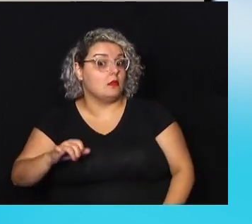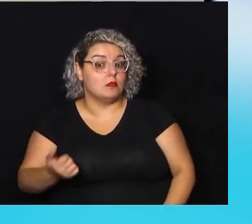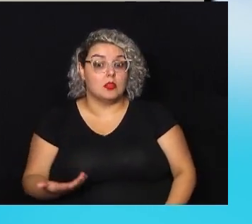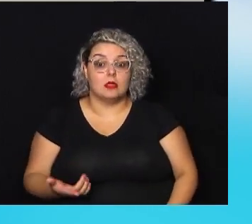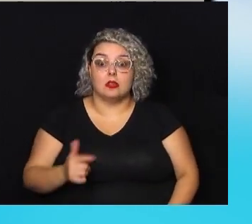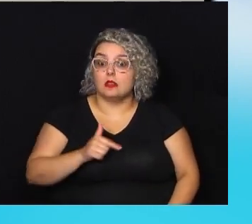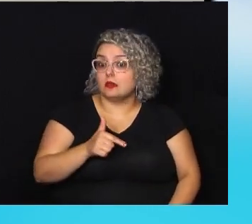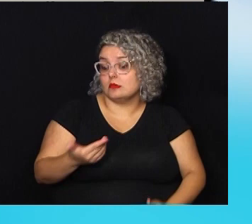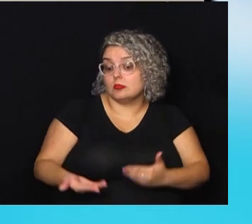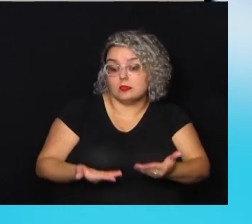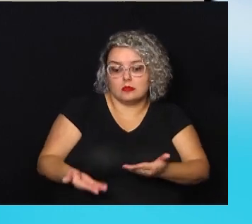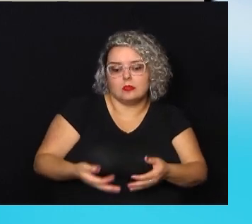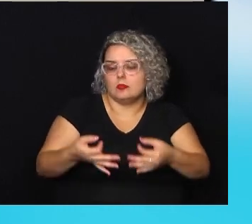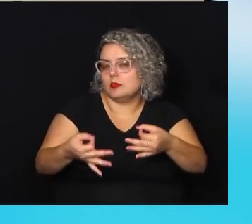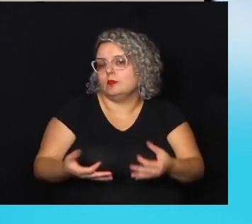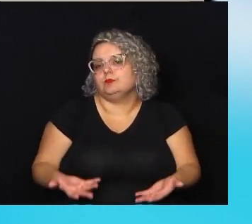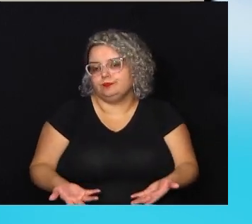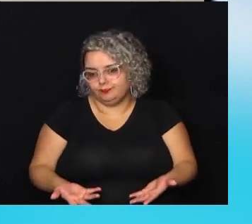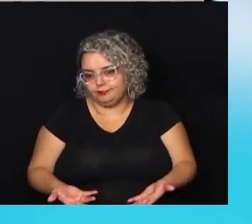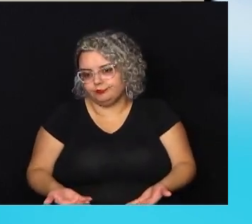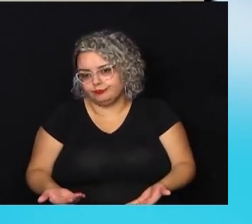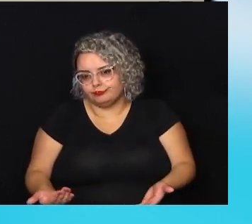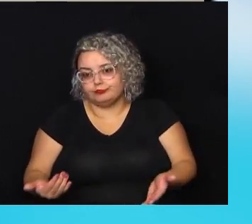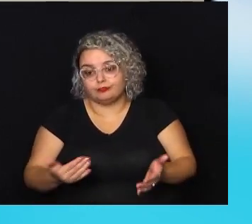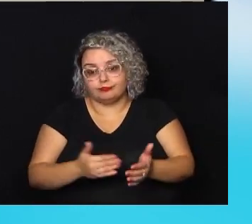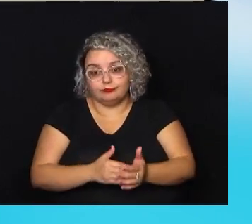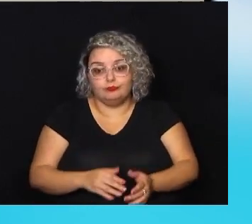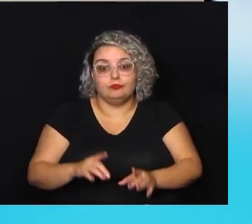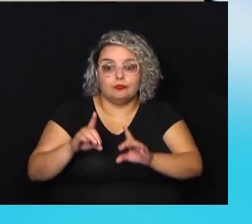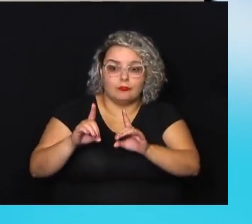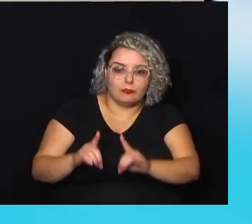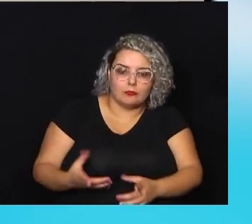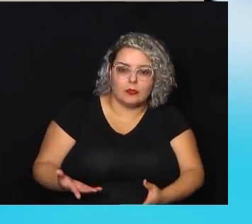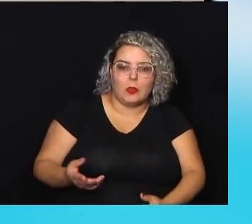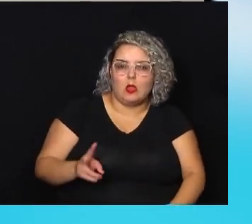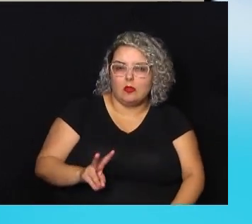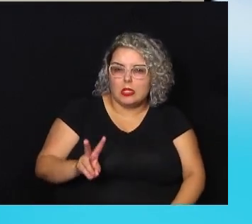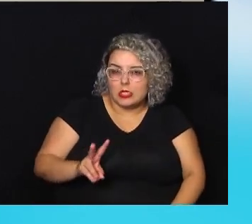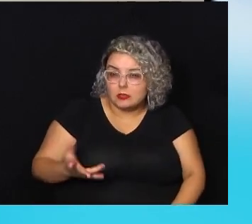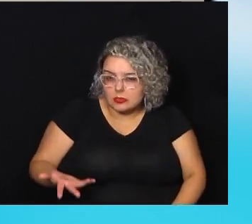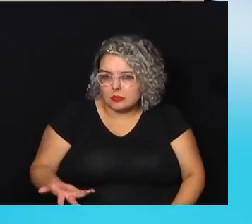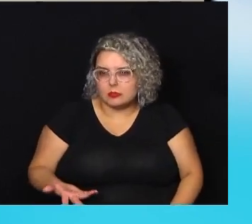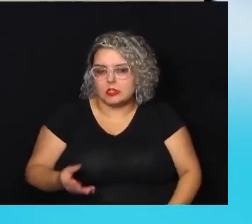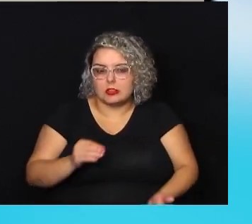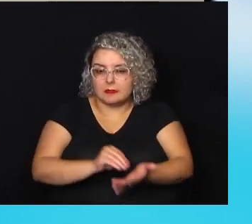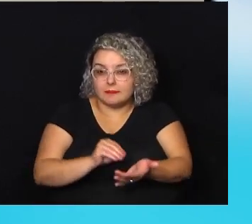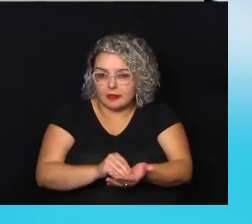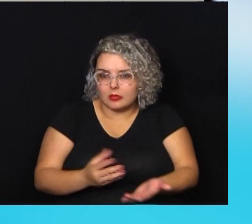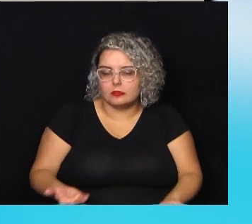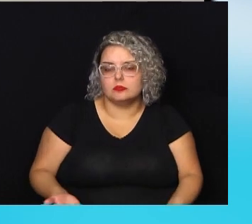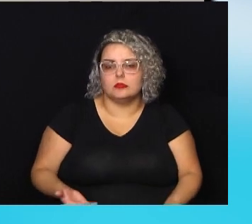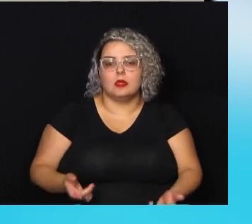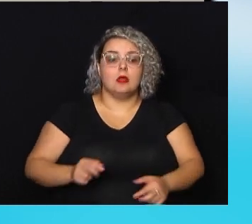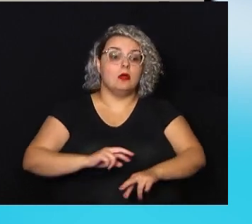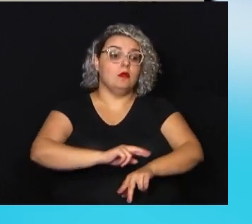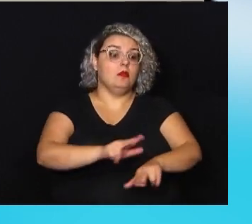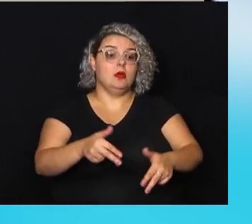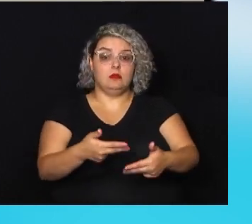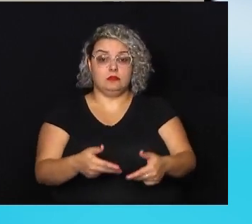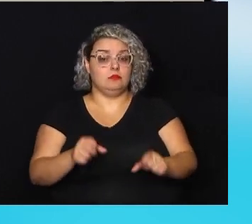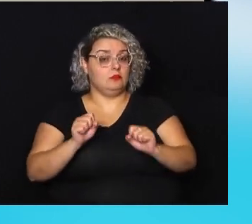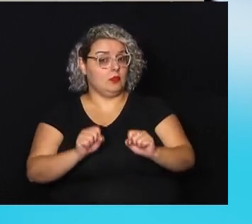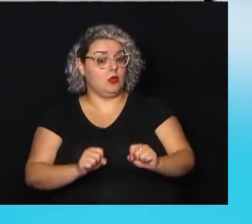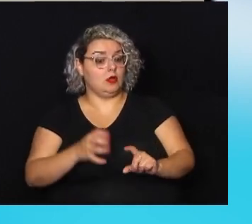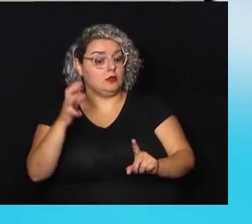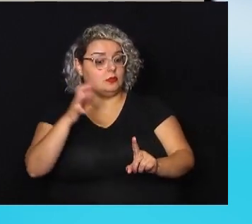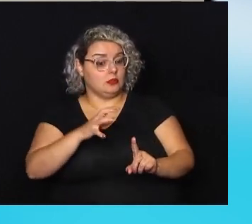por conta de anemia, né, e um não tratamento adequado dela, ou mesmo deficiência de algumas vitaminas, ou seja,